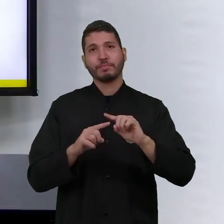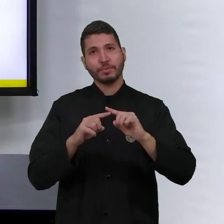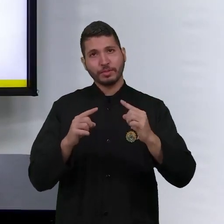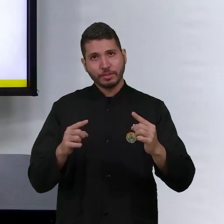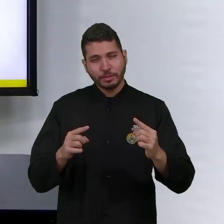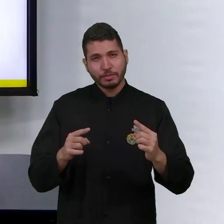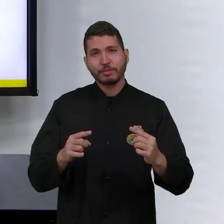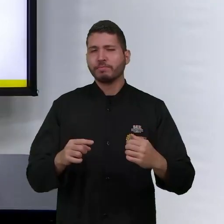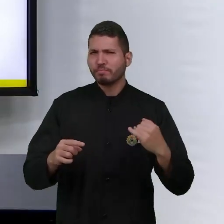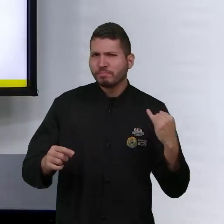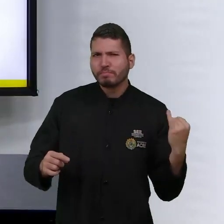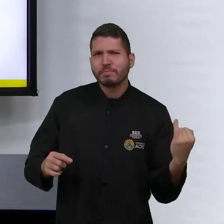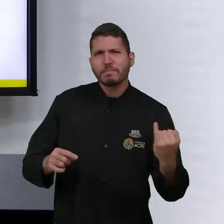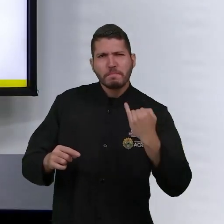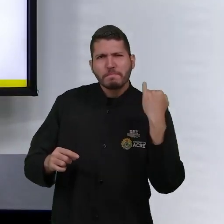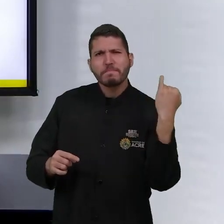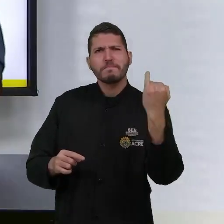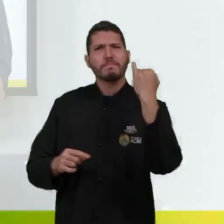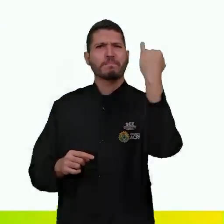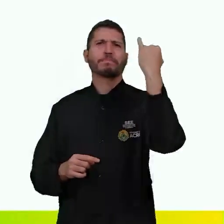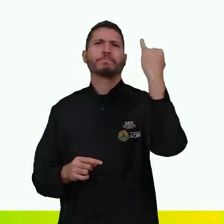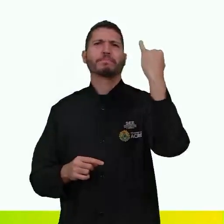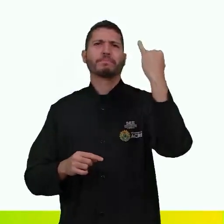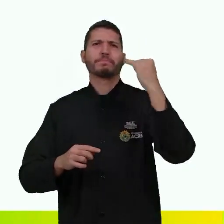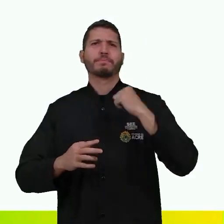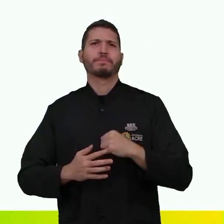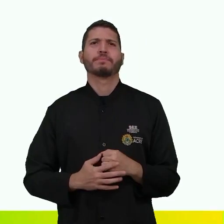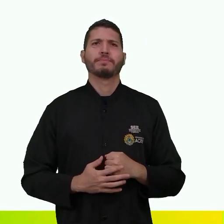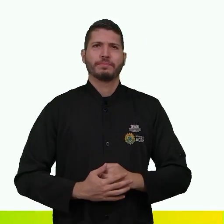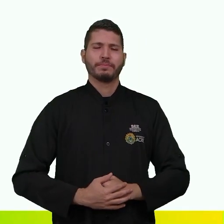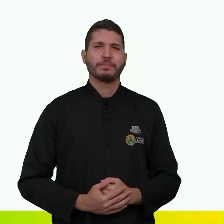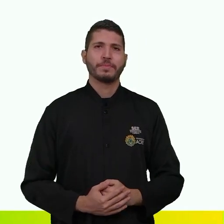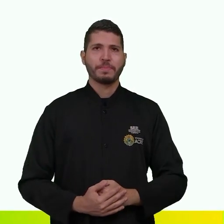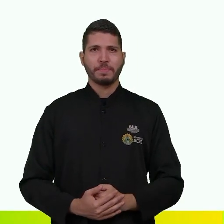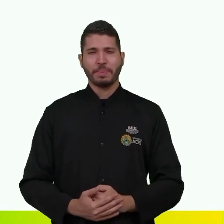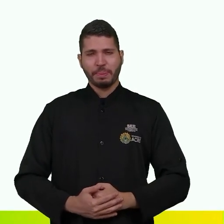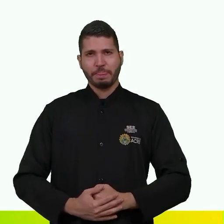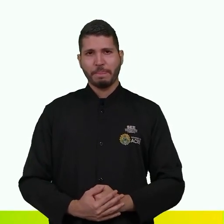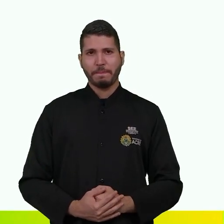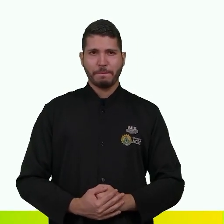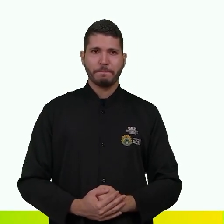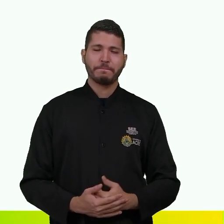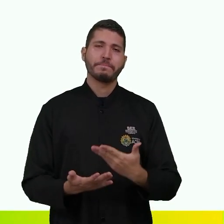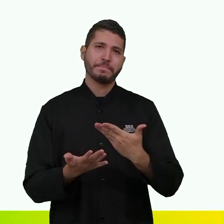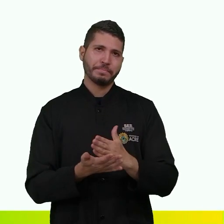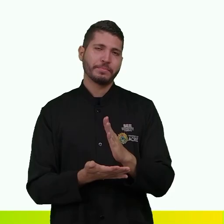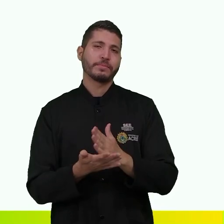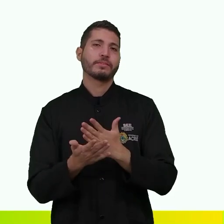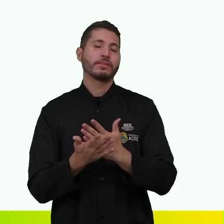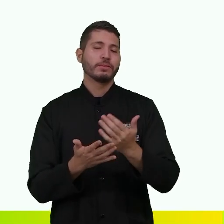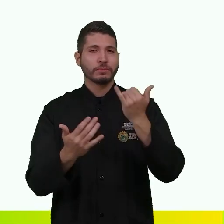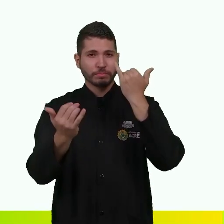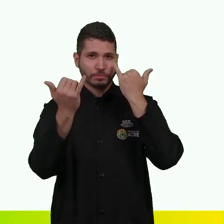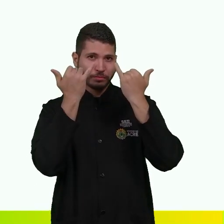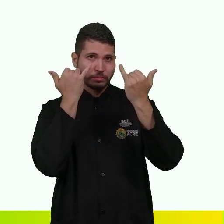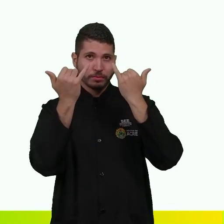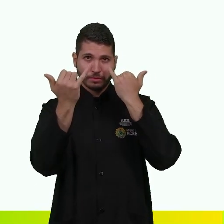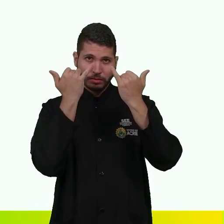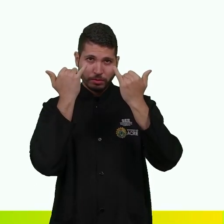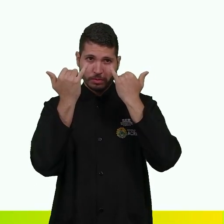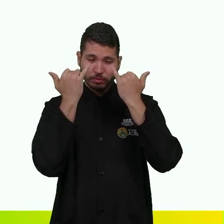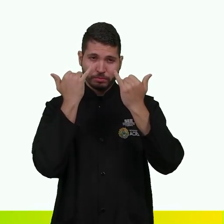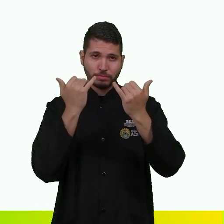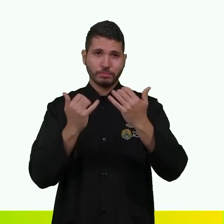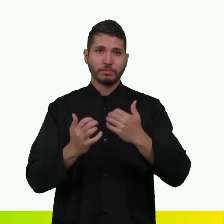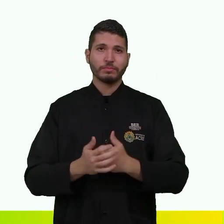importante, tá? Vamos continuar aqui. Trago para vocês alguns dados, tá? Alguns dados